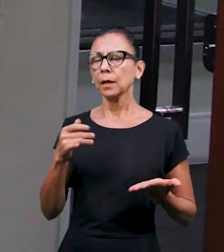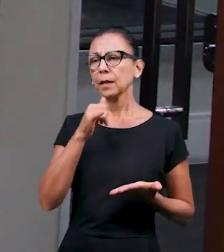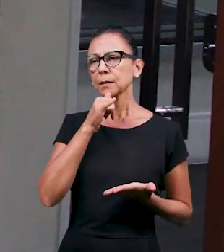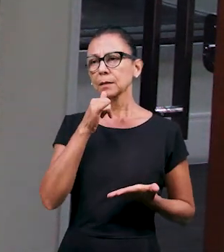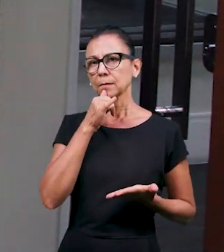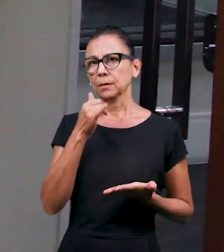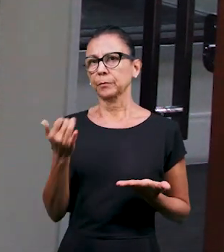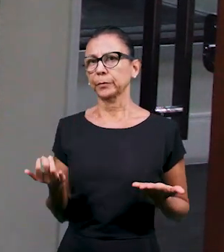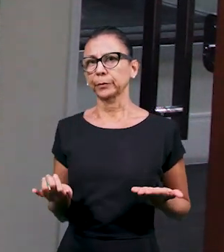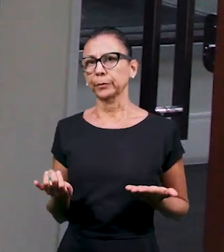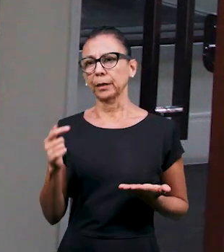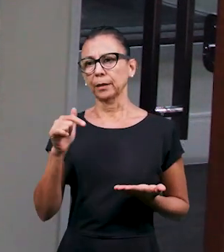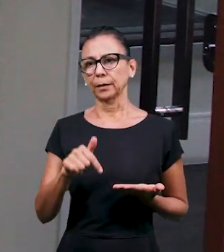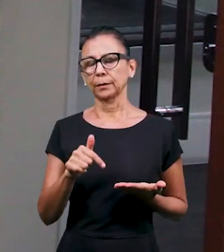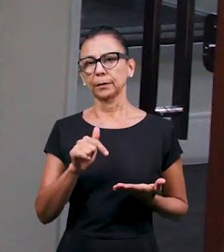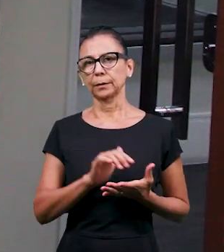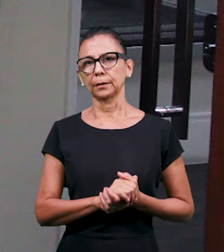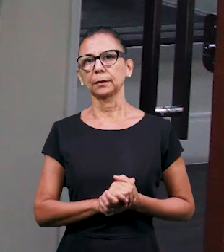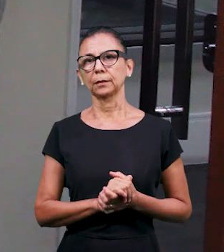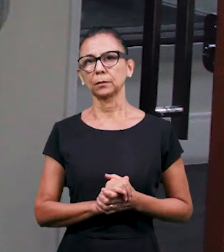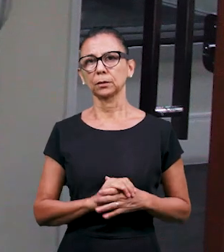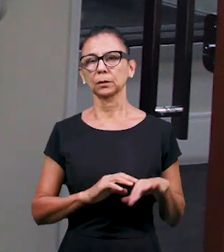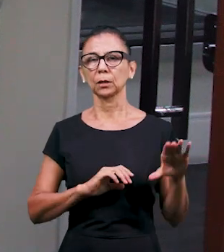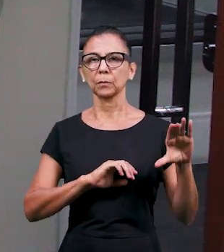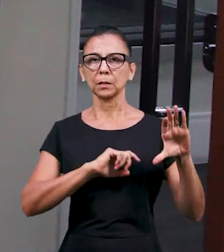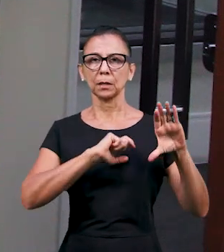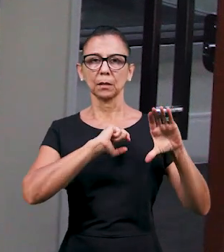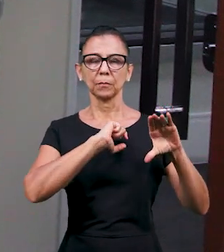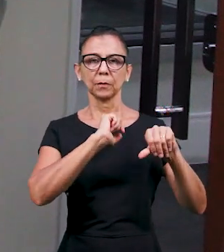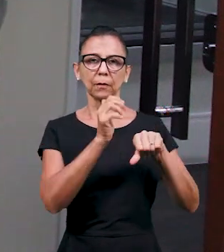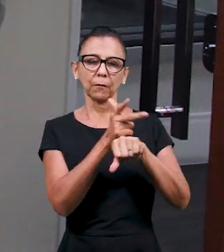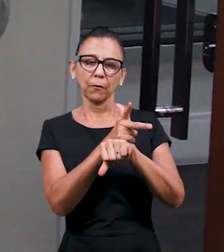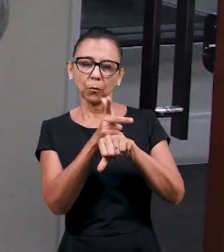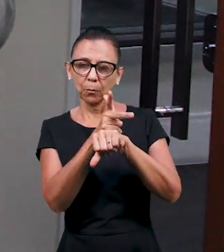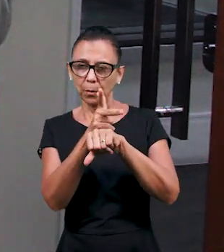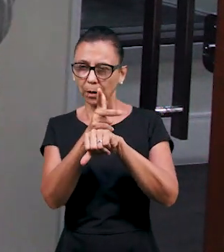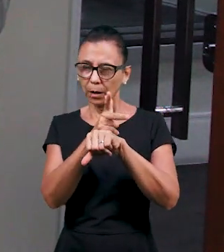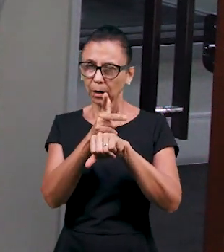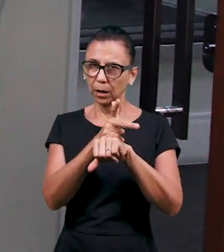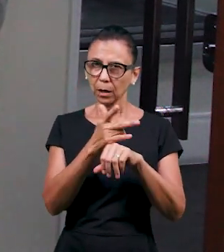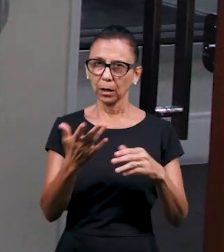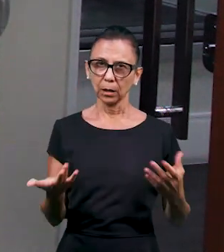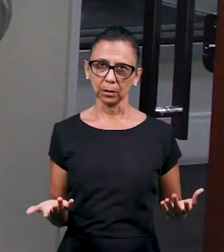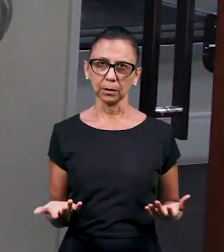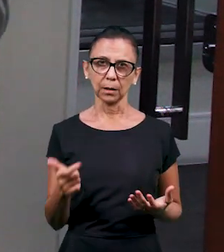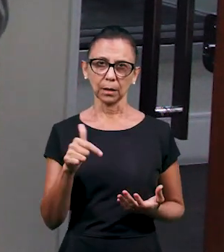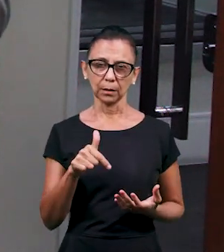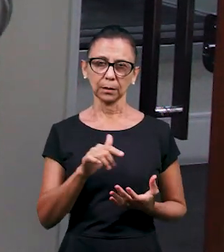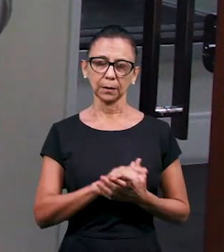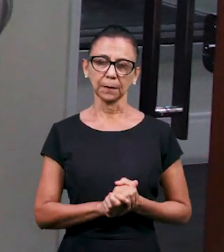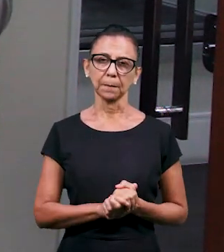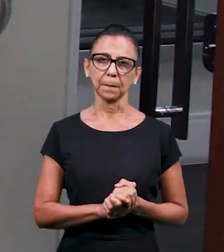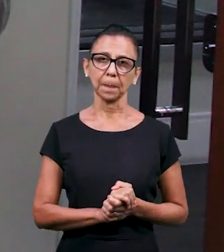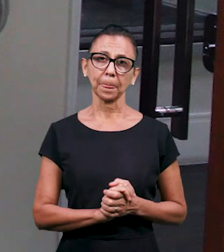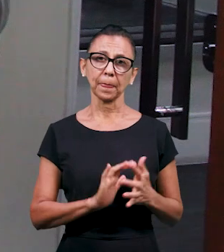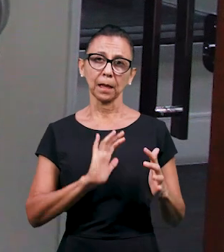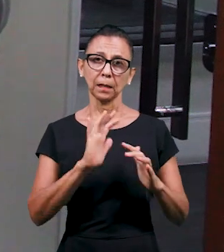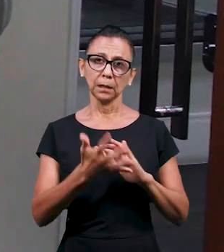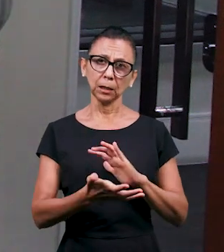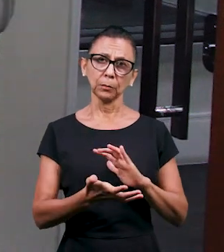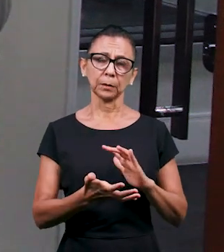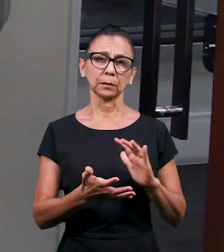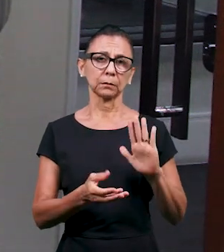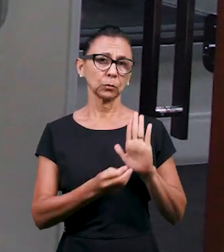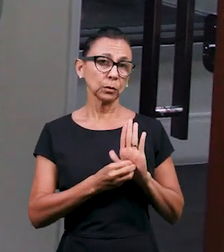estamos gravando, e naturalmente que a gente sempre trabalha com interpretação em Libras, né, no nosso conteúdo, mas o que